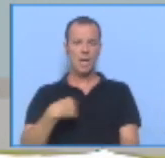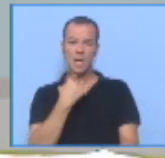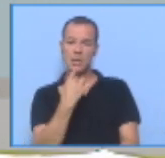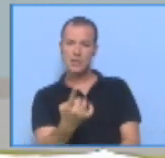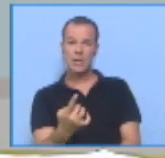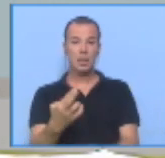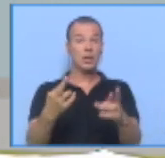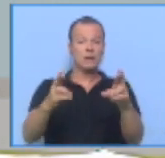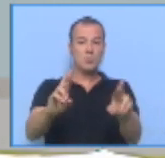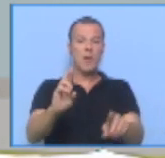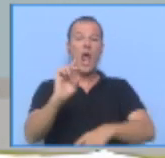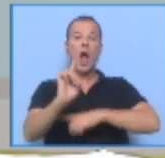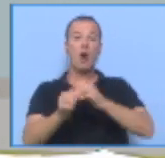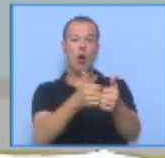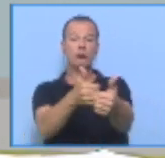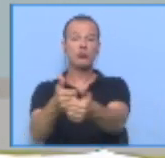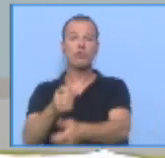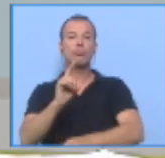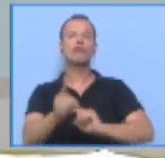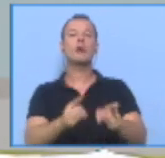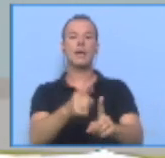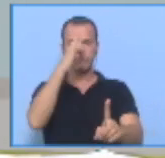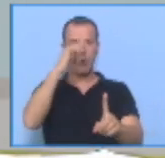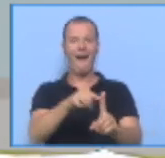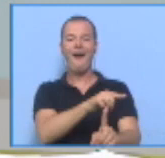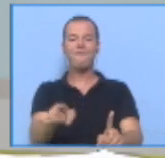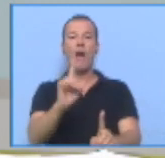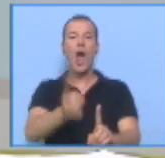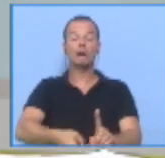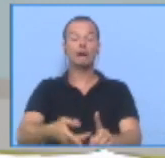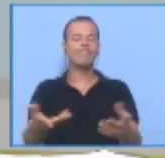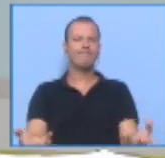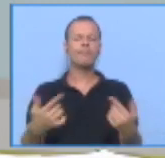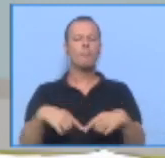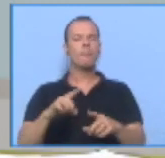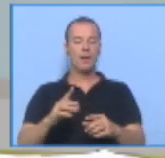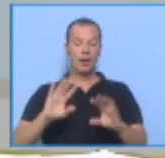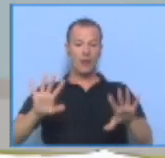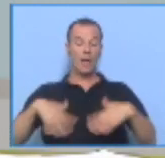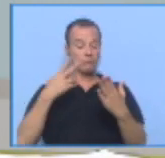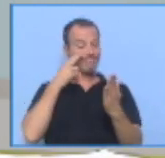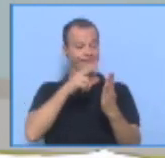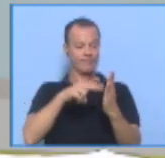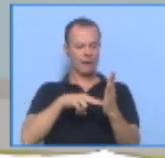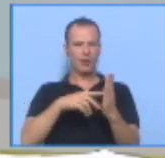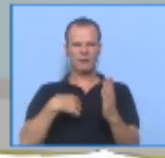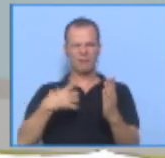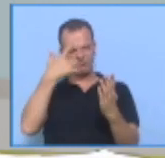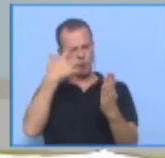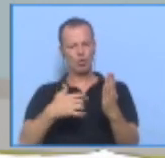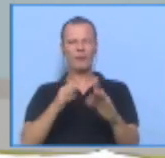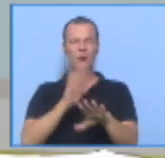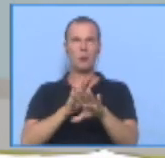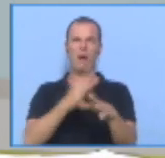discípulos de Jesus. É óbvio que numa primeira leitura interrogamos-nos sobre a questão do fogo, de uma